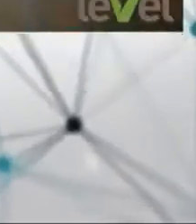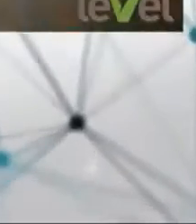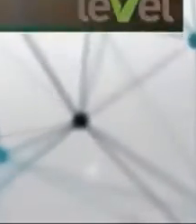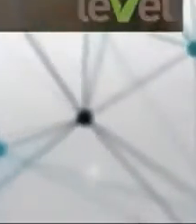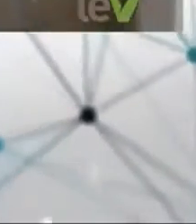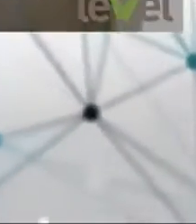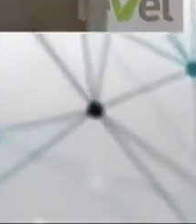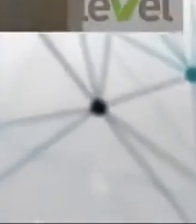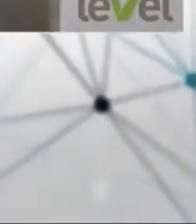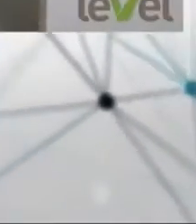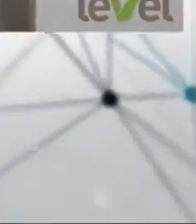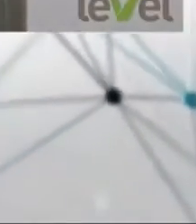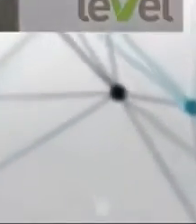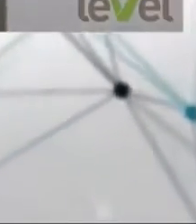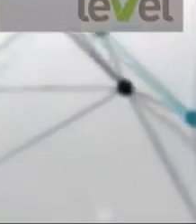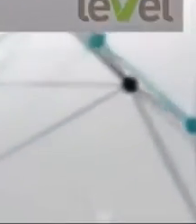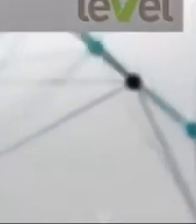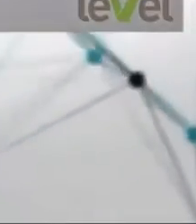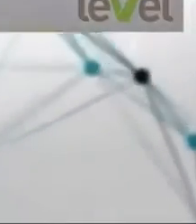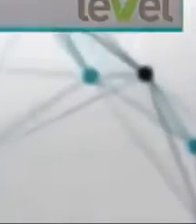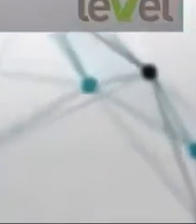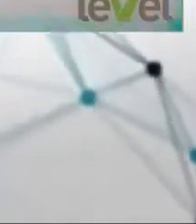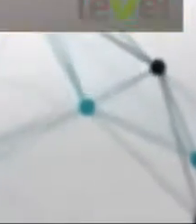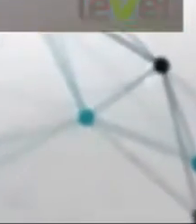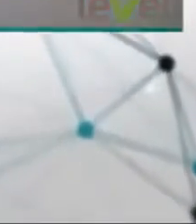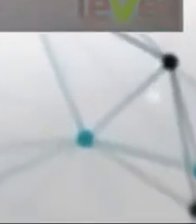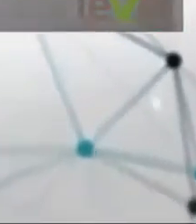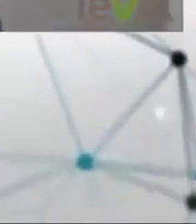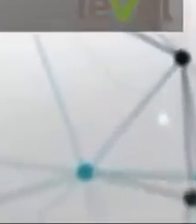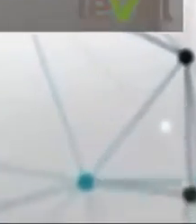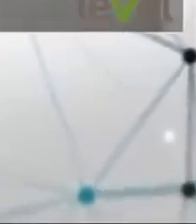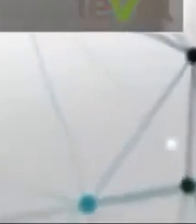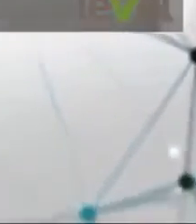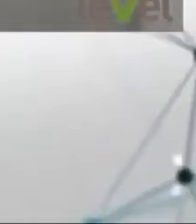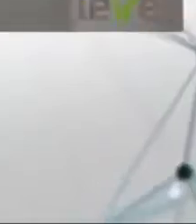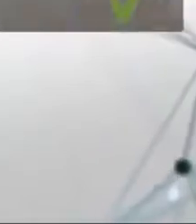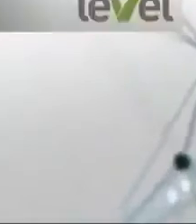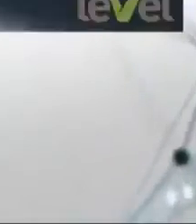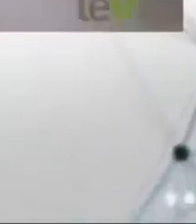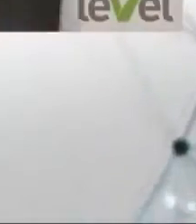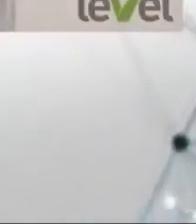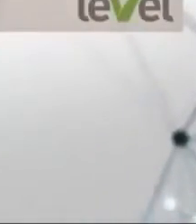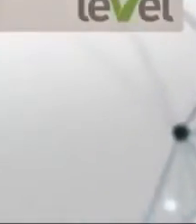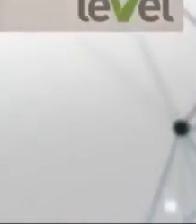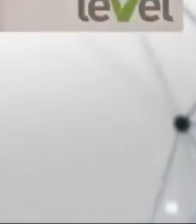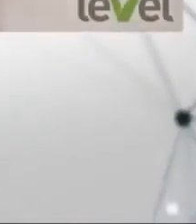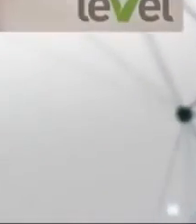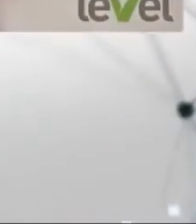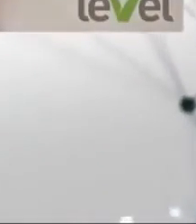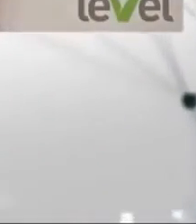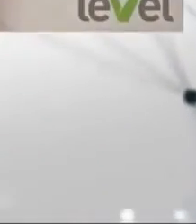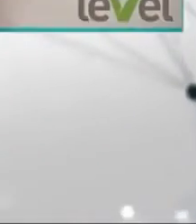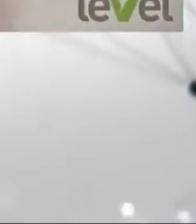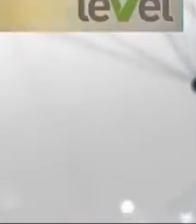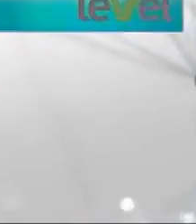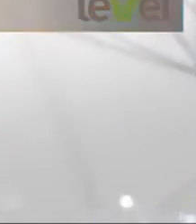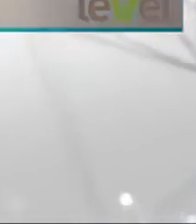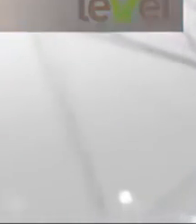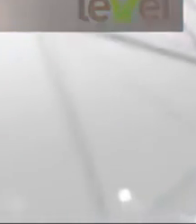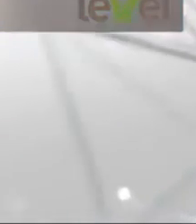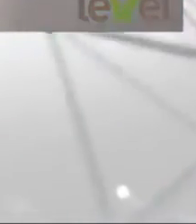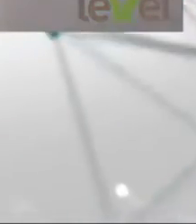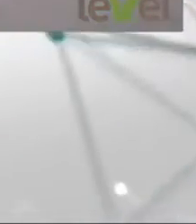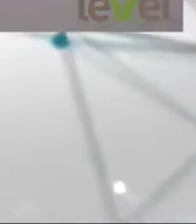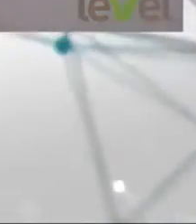capacitação para levar o seu parte envia da sua empresa outro nível bem vindos ao level for this e a level nasceu de um